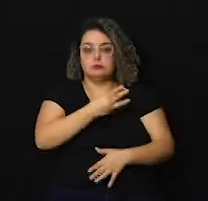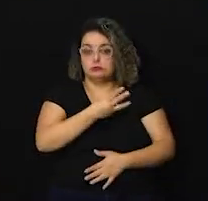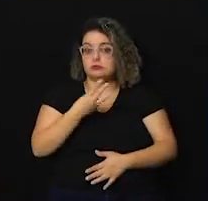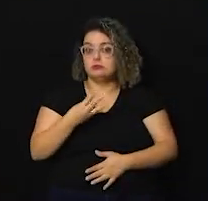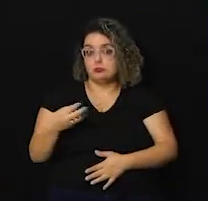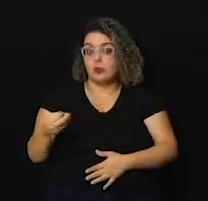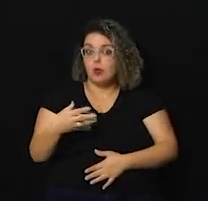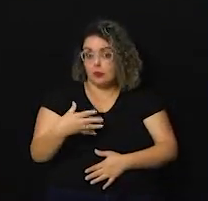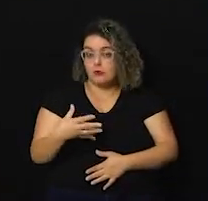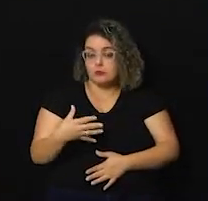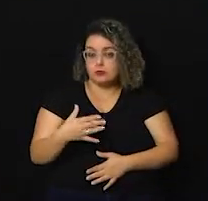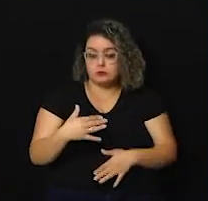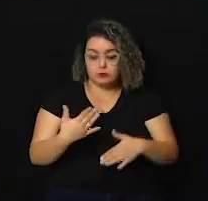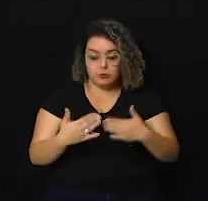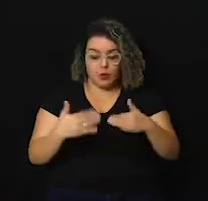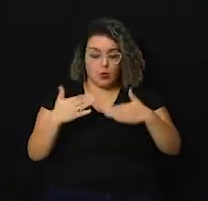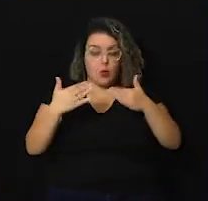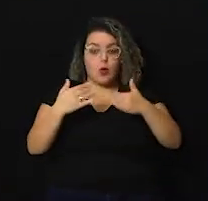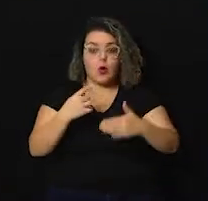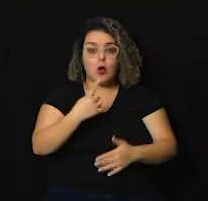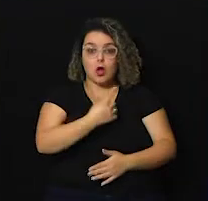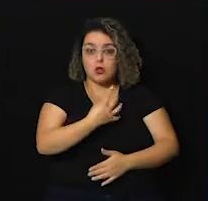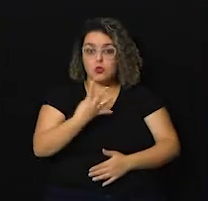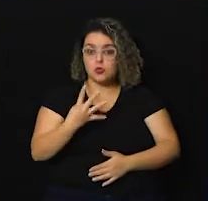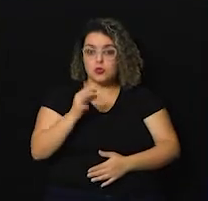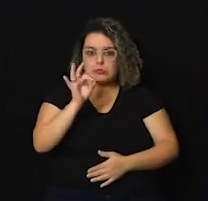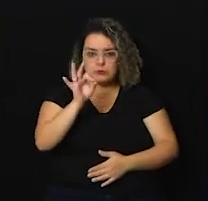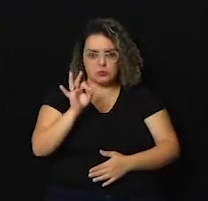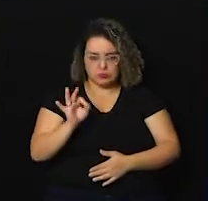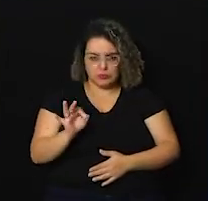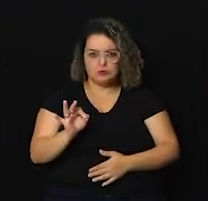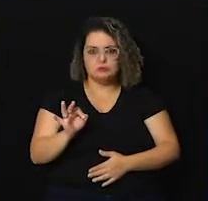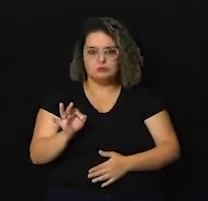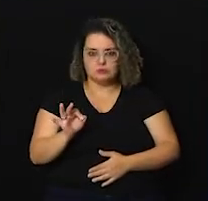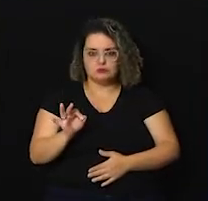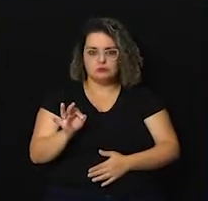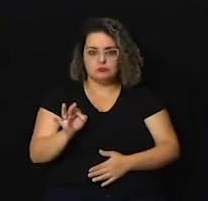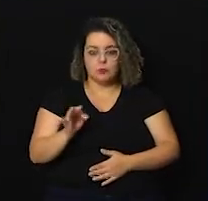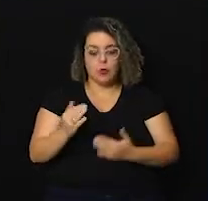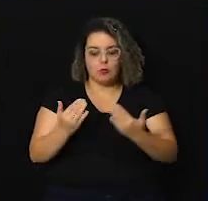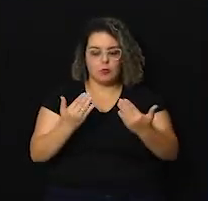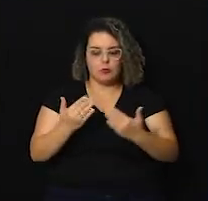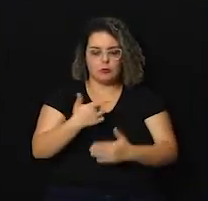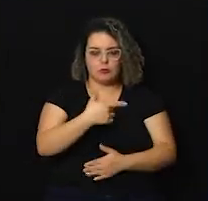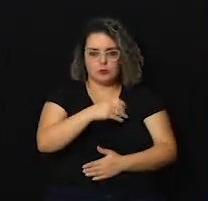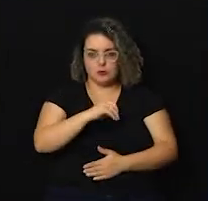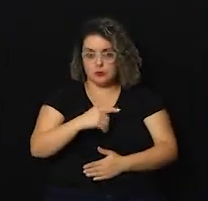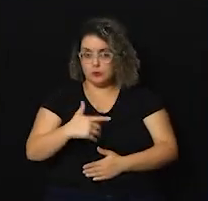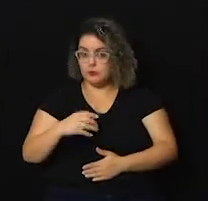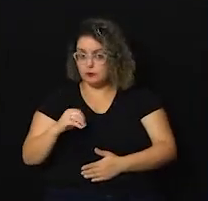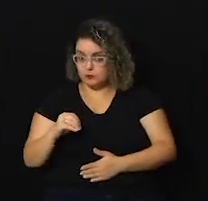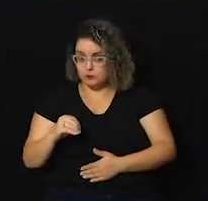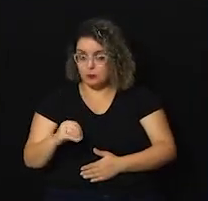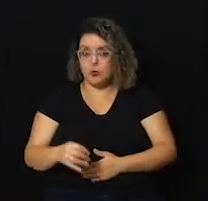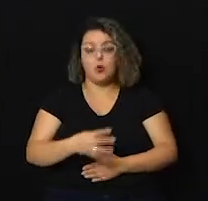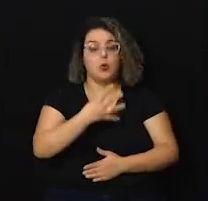33 inéditos, um crescimento de 14% em relação a 2020,